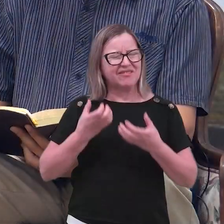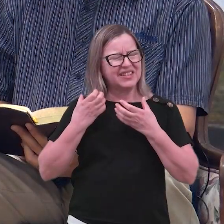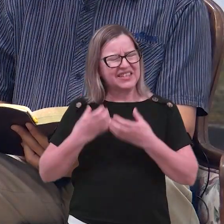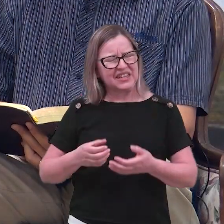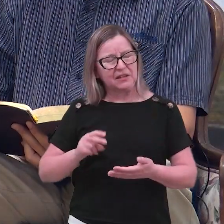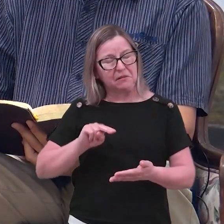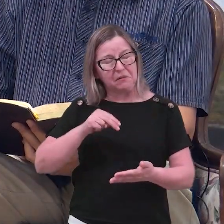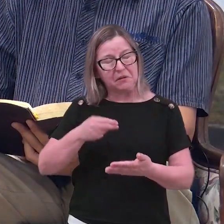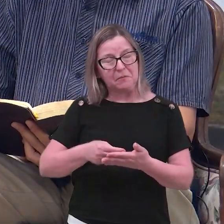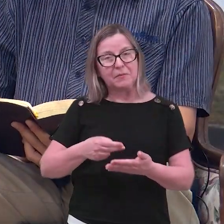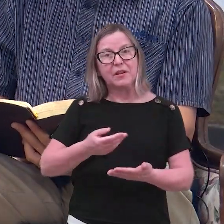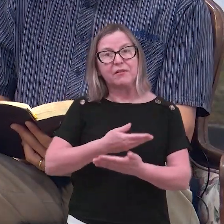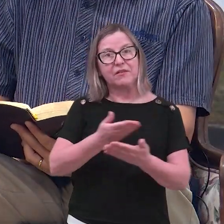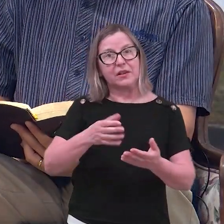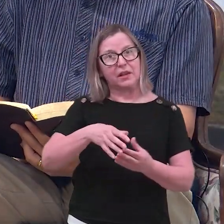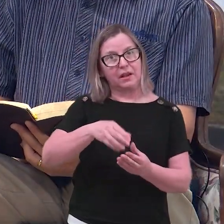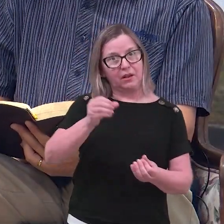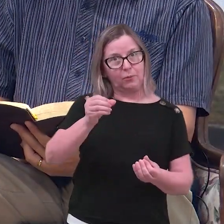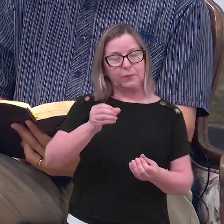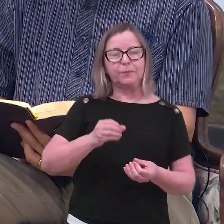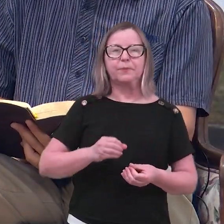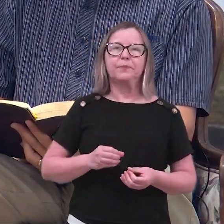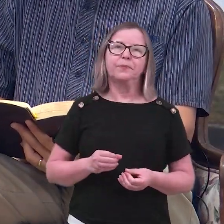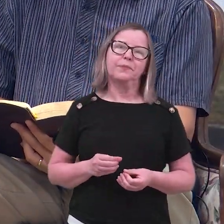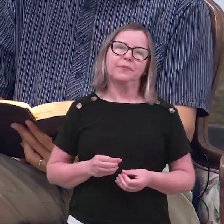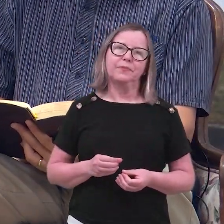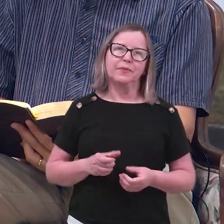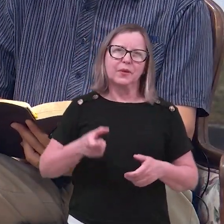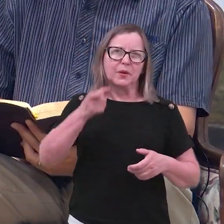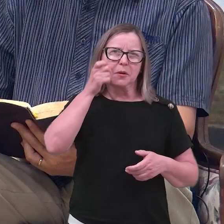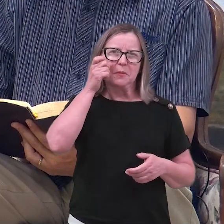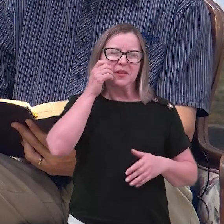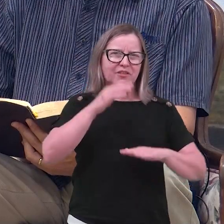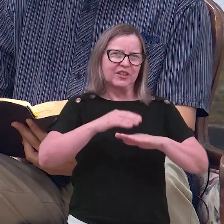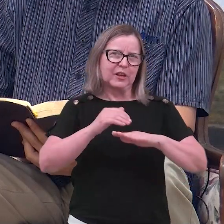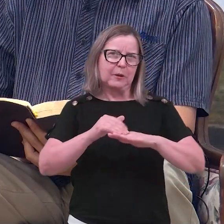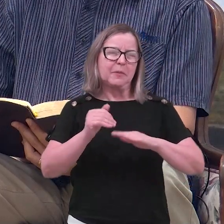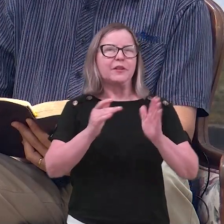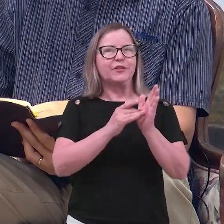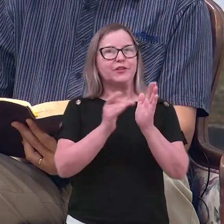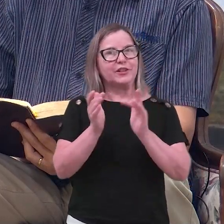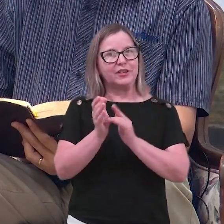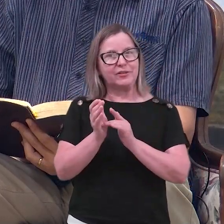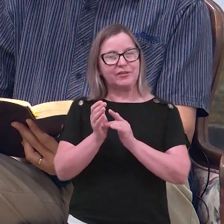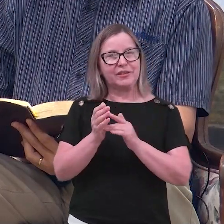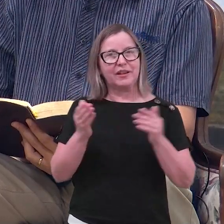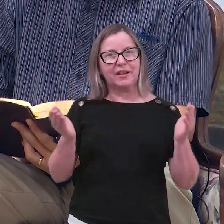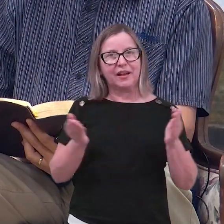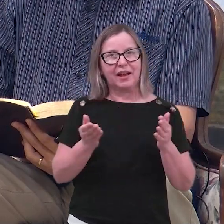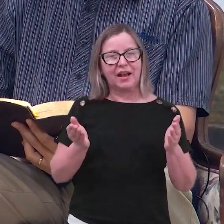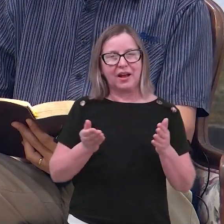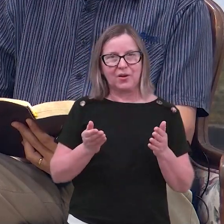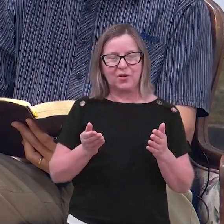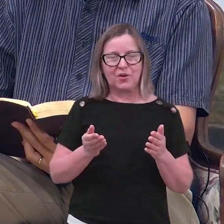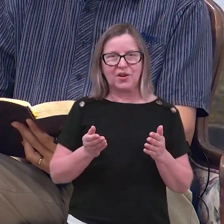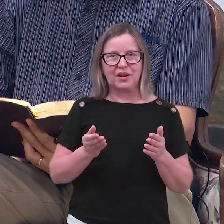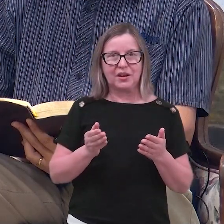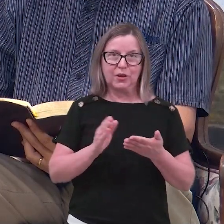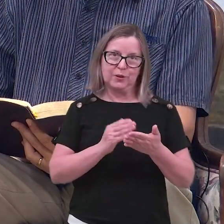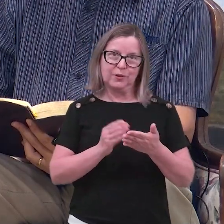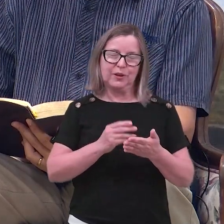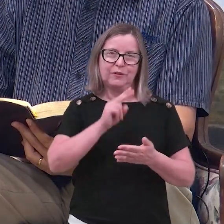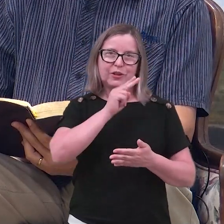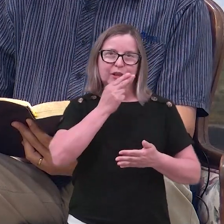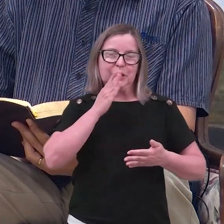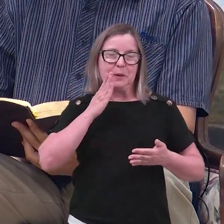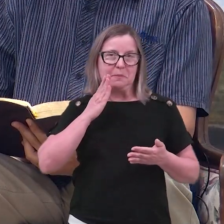a ligação desse texto, pastor Érico, o convite de Jesus, e agora aqui o escritor aos Hebreus, que nós não sabemos quem escreveu a